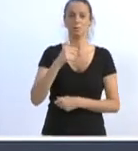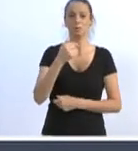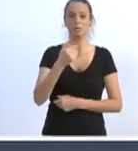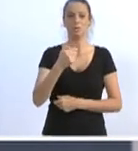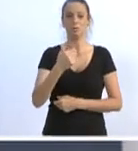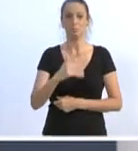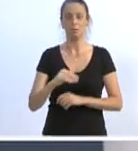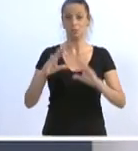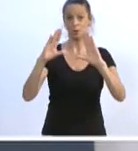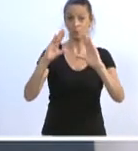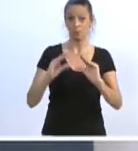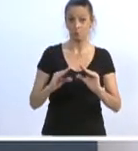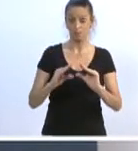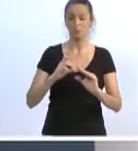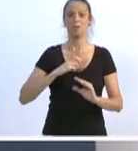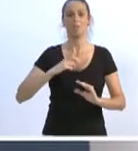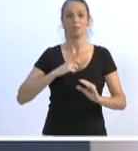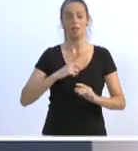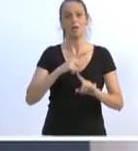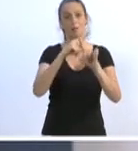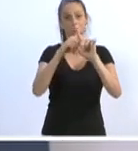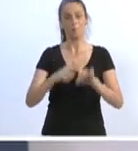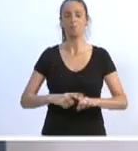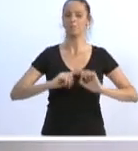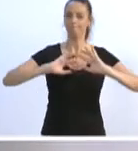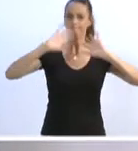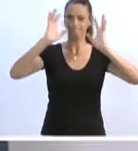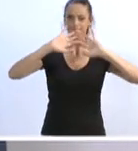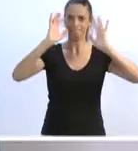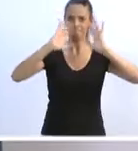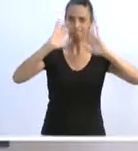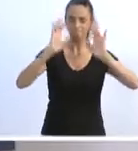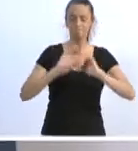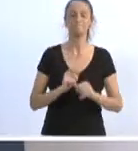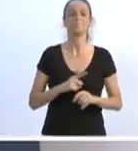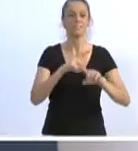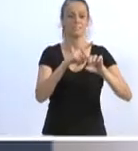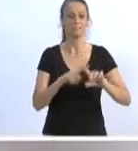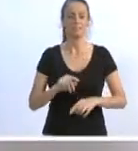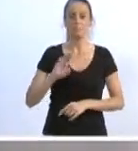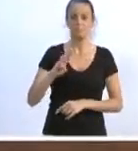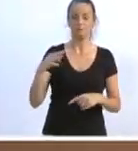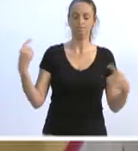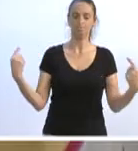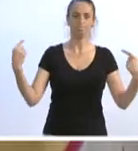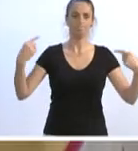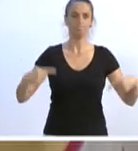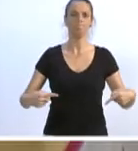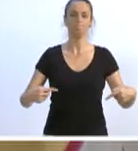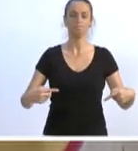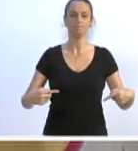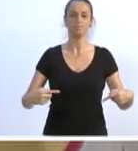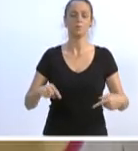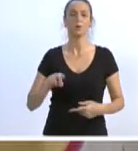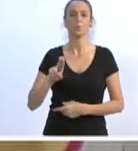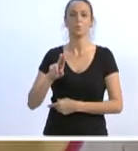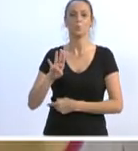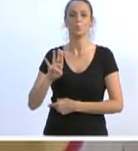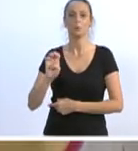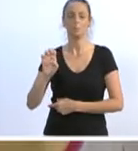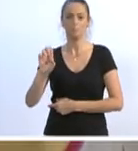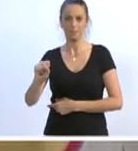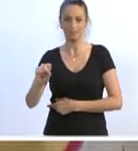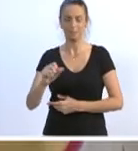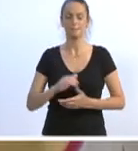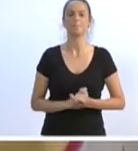o jogo de voleibol da superliga série b contra a equipe do ubs's que vai